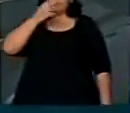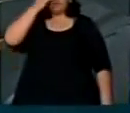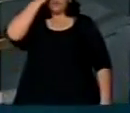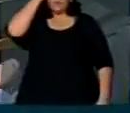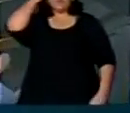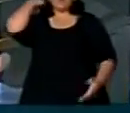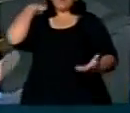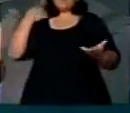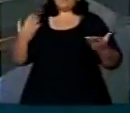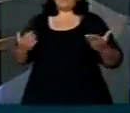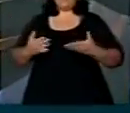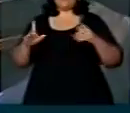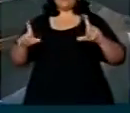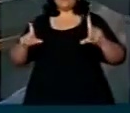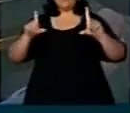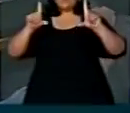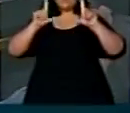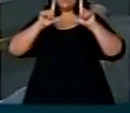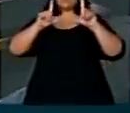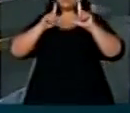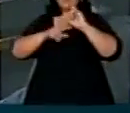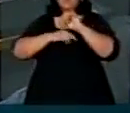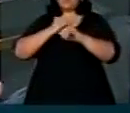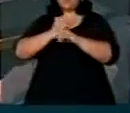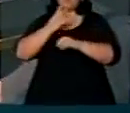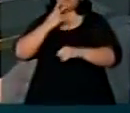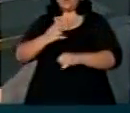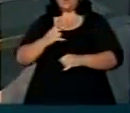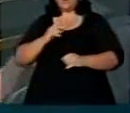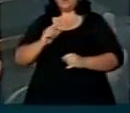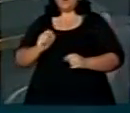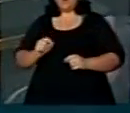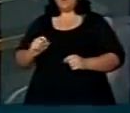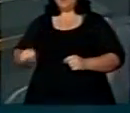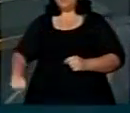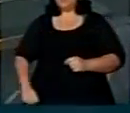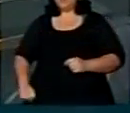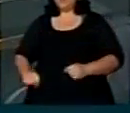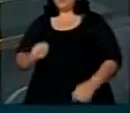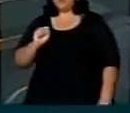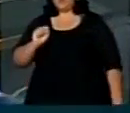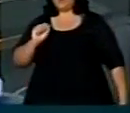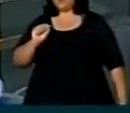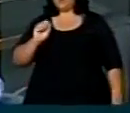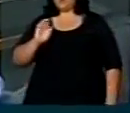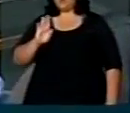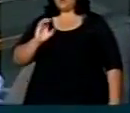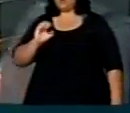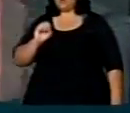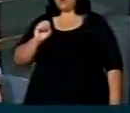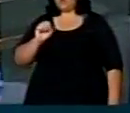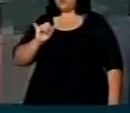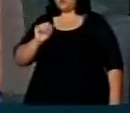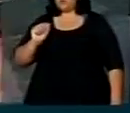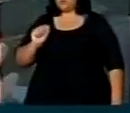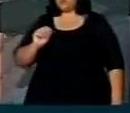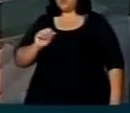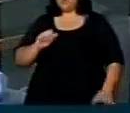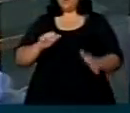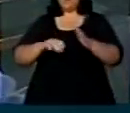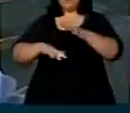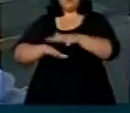sobre o assunto, se a questão envolvendo o diplomata Saboia está resolvida. Porque hoje já se diz que foi